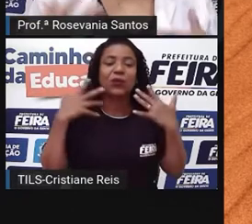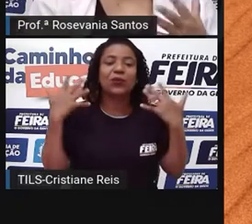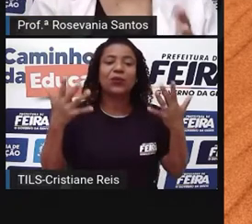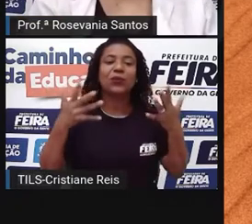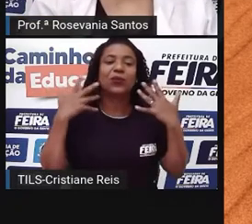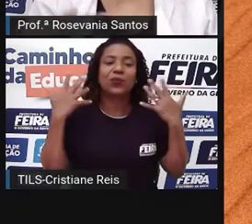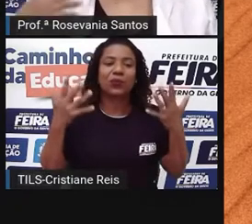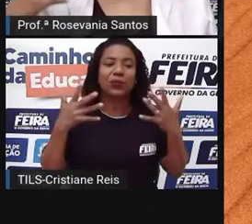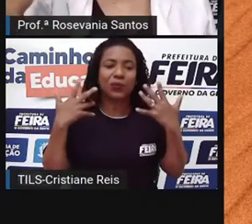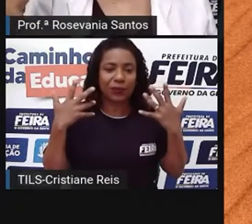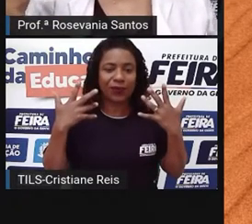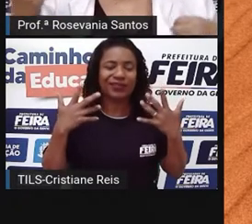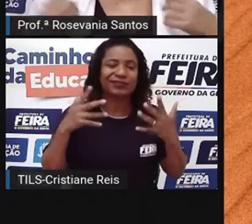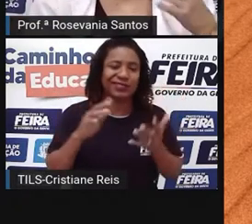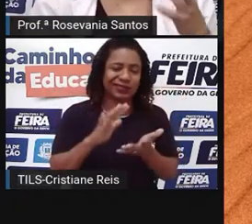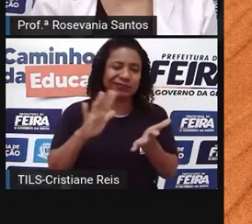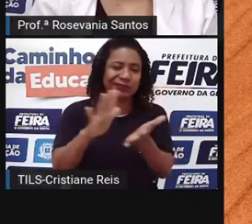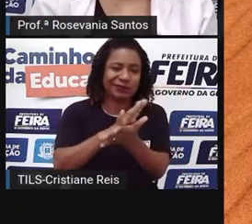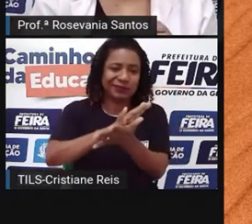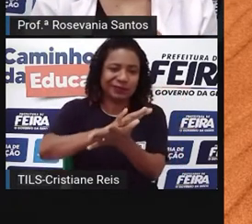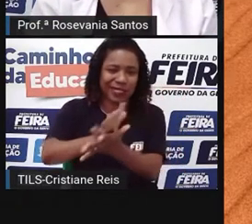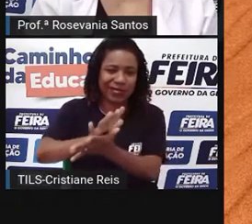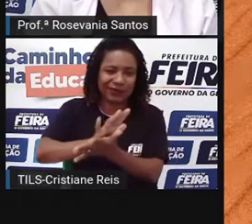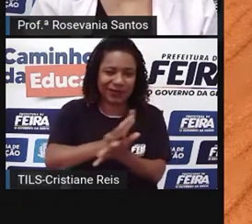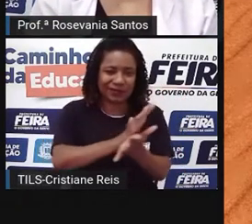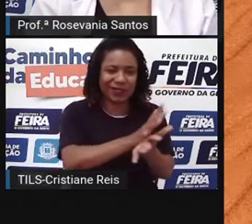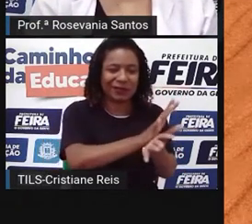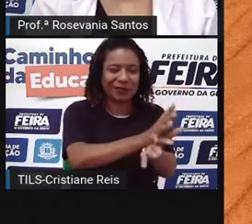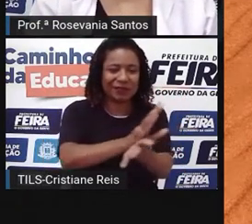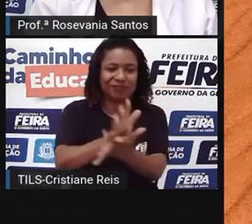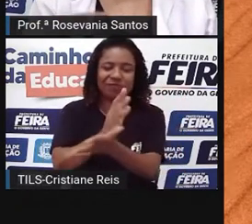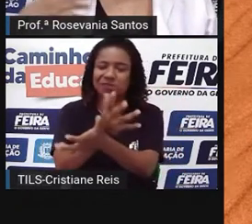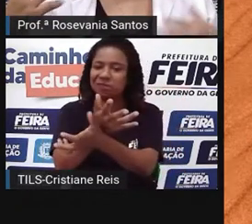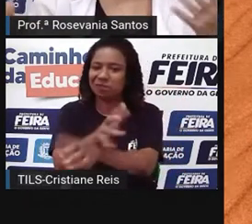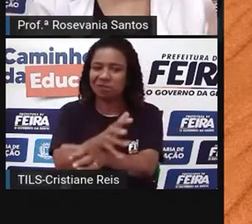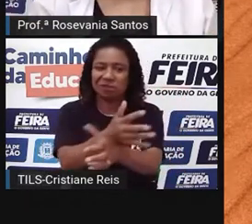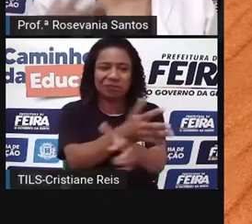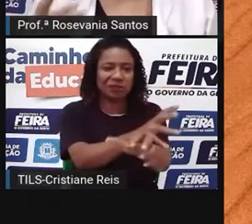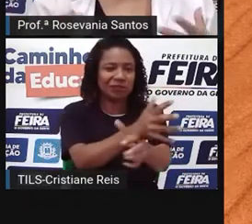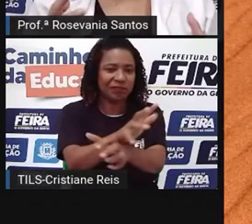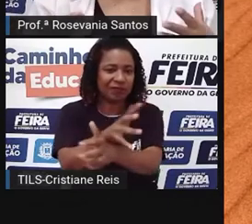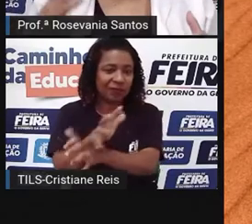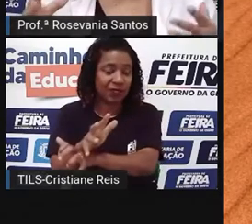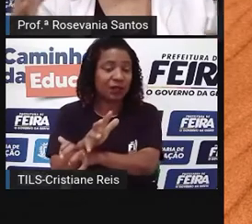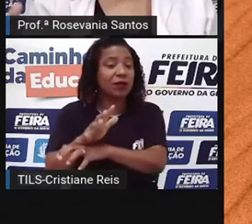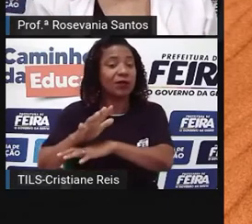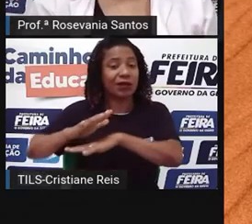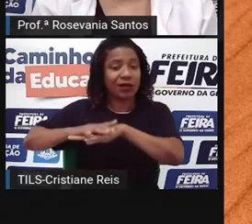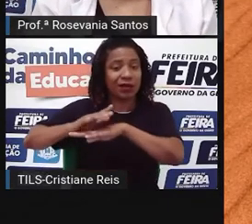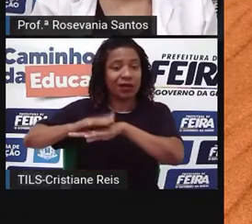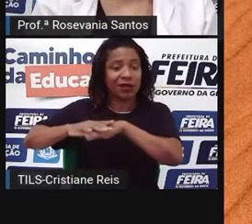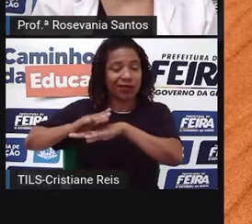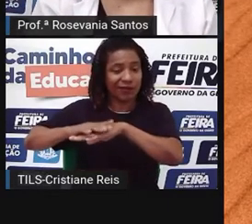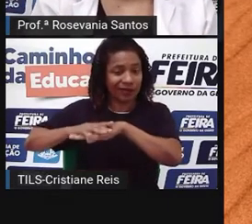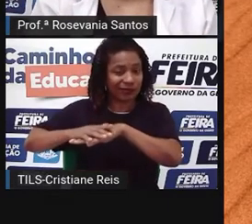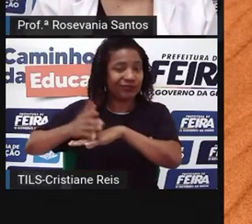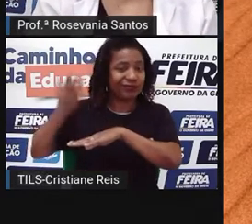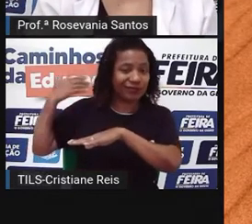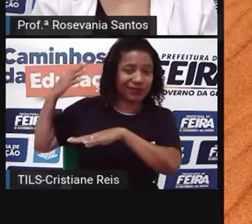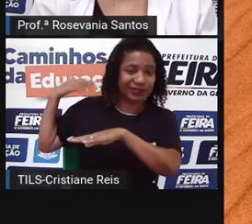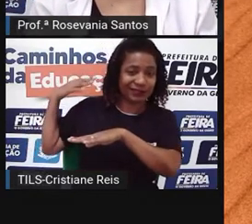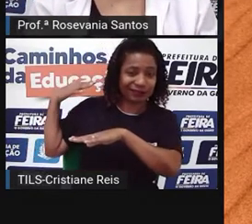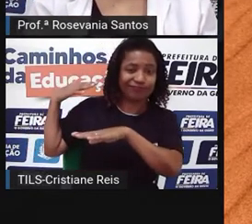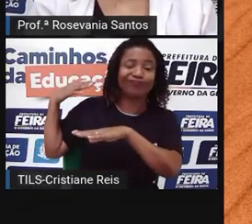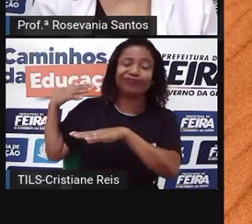foi bastante devastada, já foi bastante, assim, explorada pelo próprio processo de colonização da